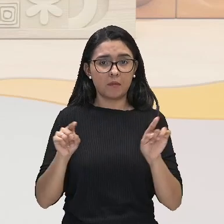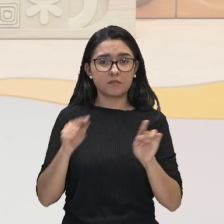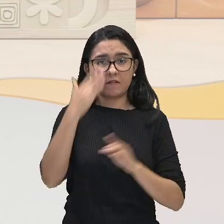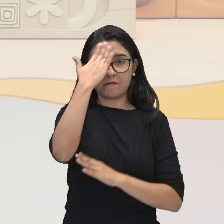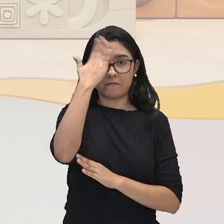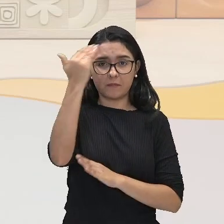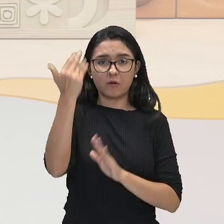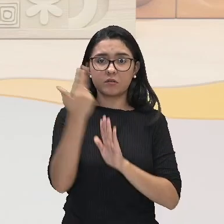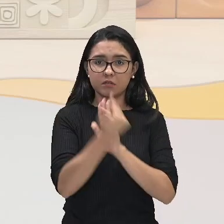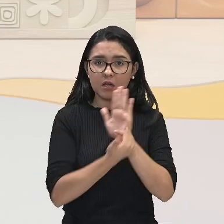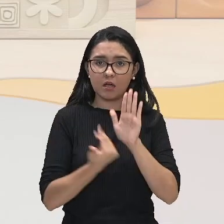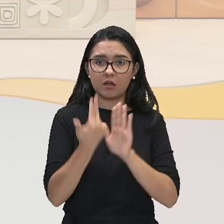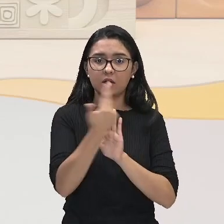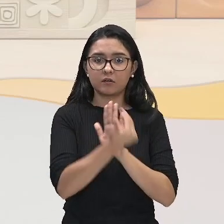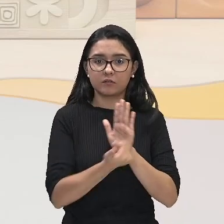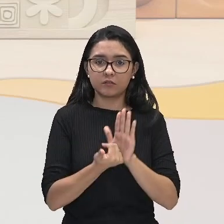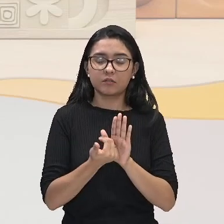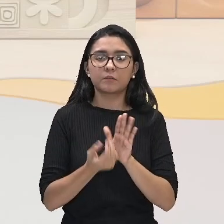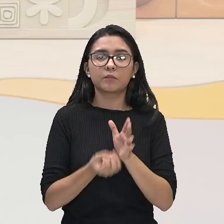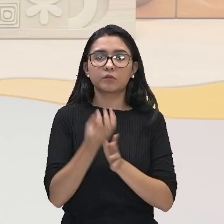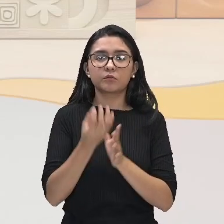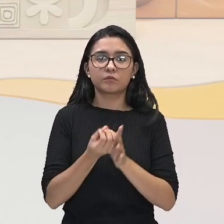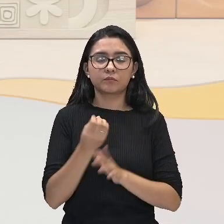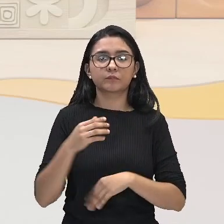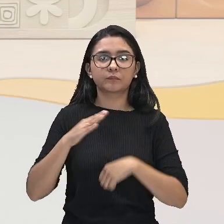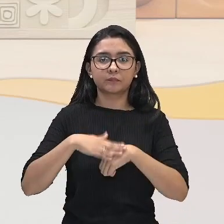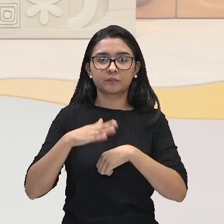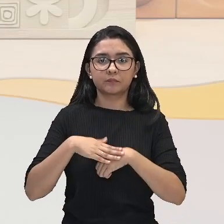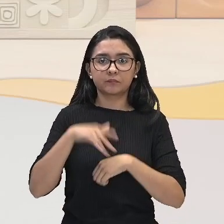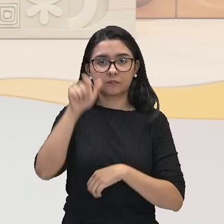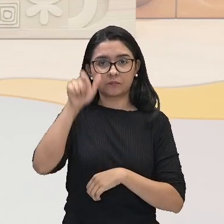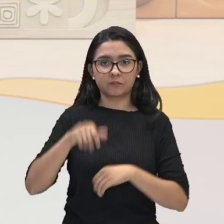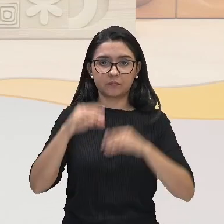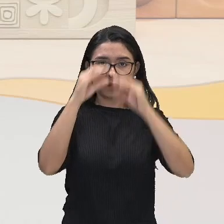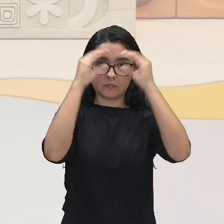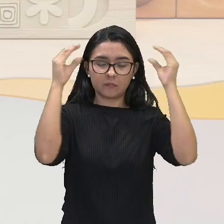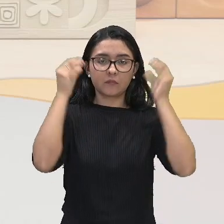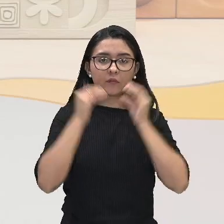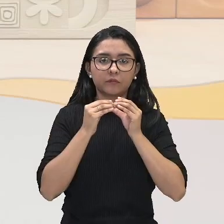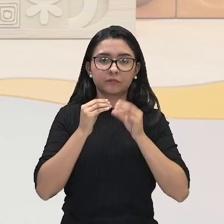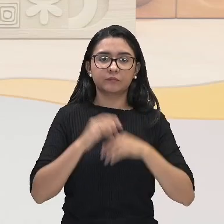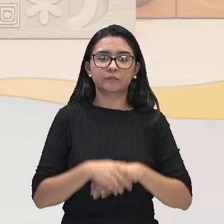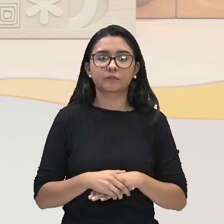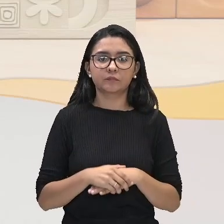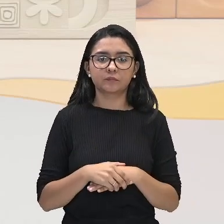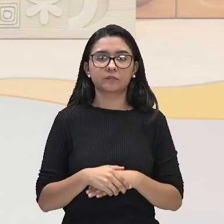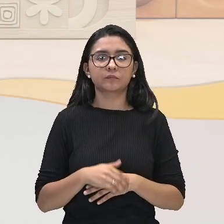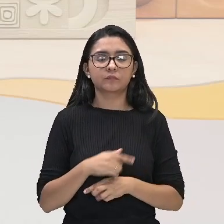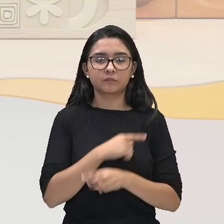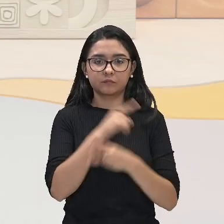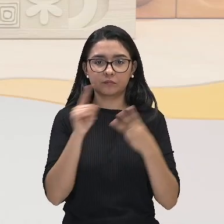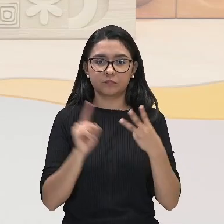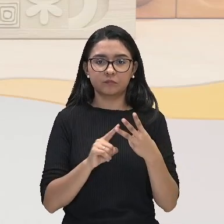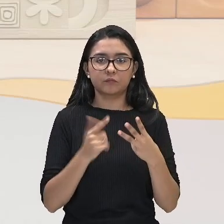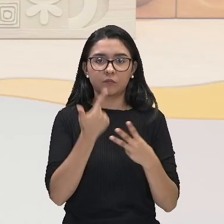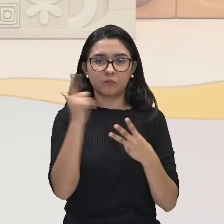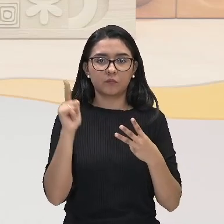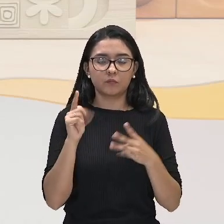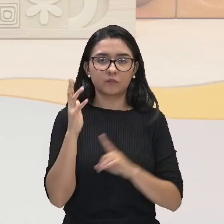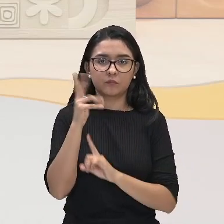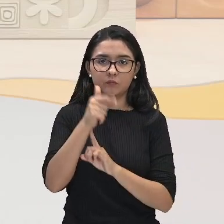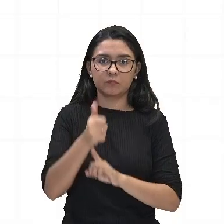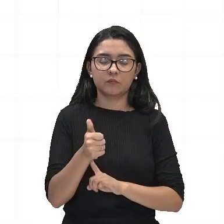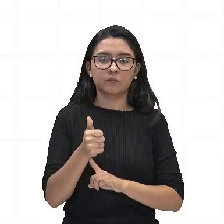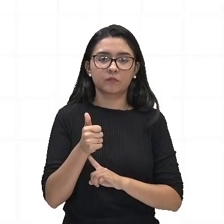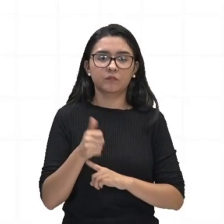né, trazidas e produzidas por Leonardo da Vinci. O nosso próximo artista